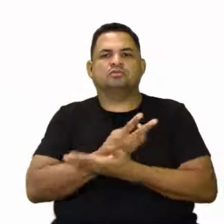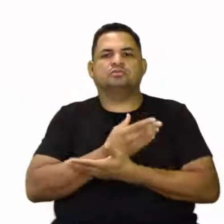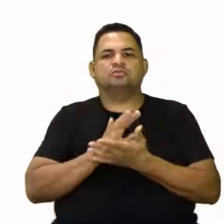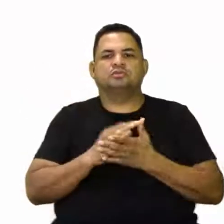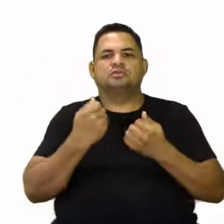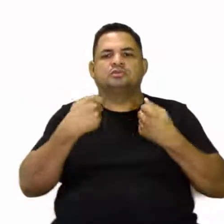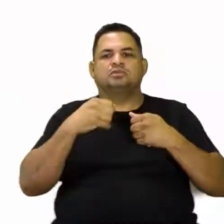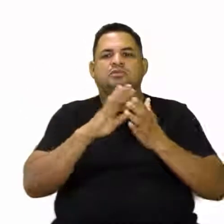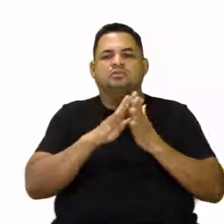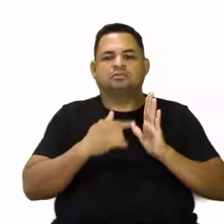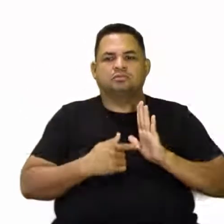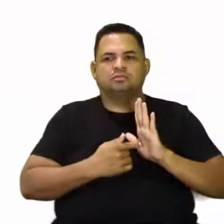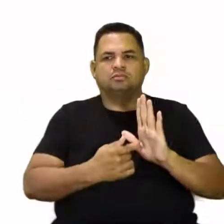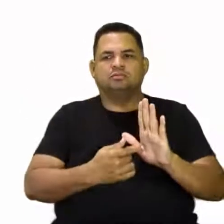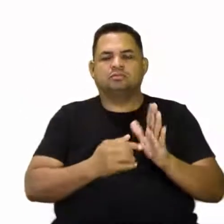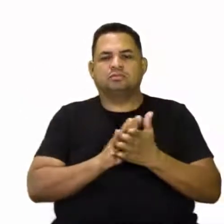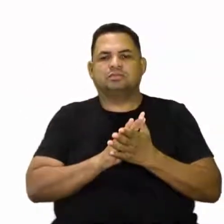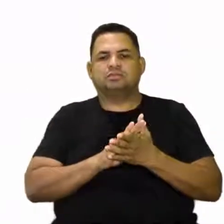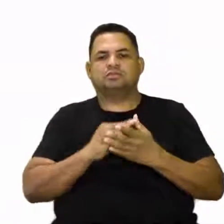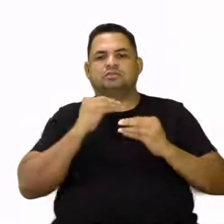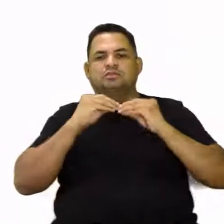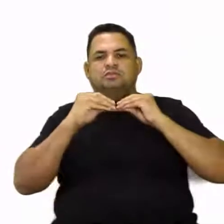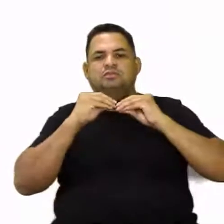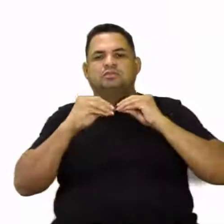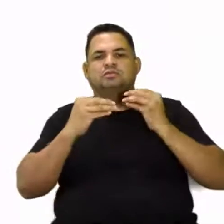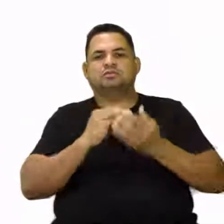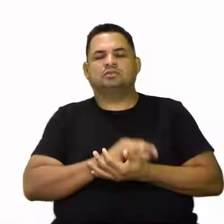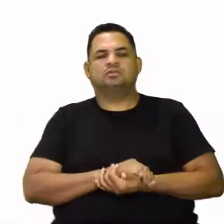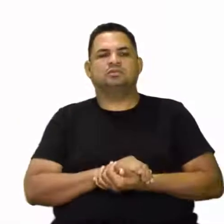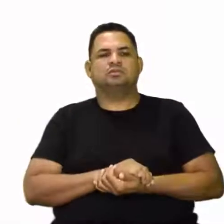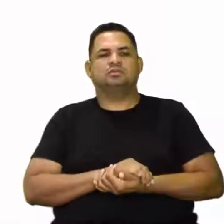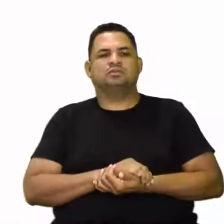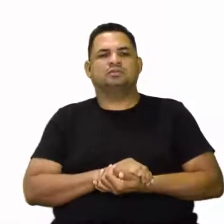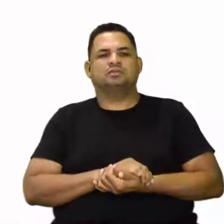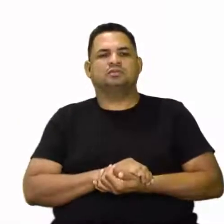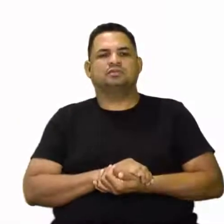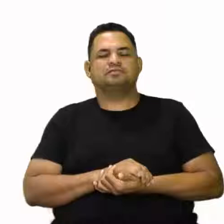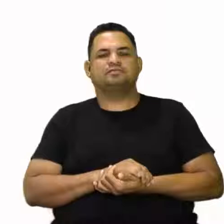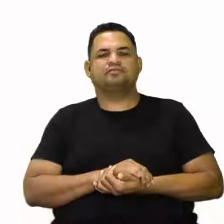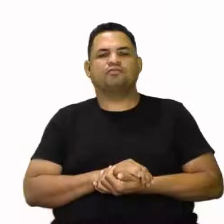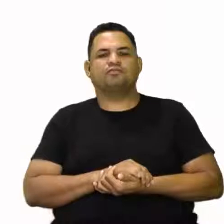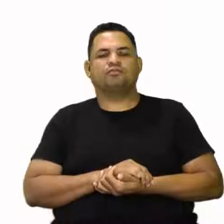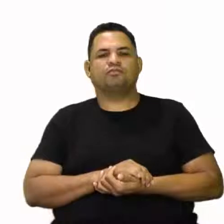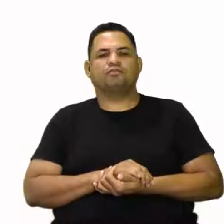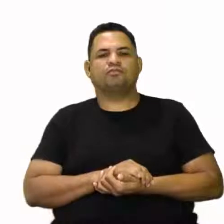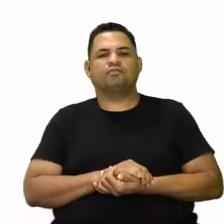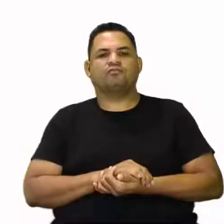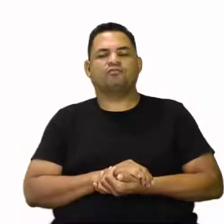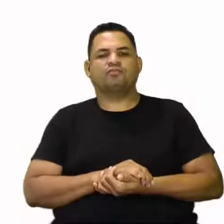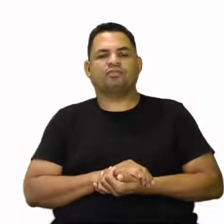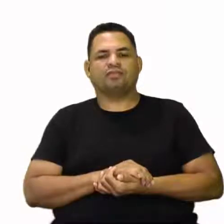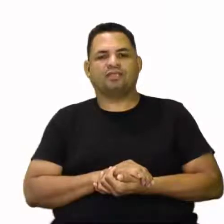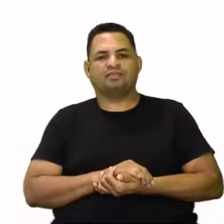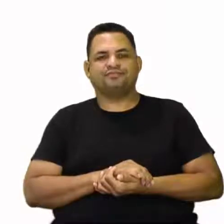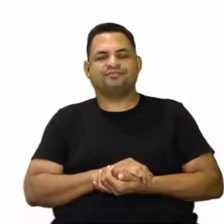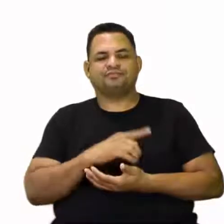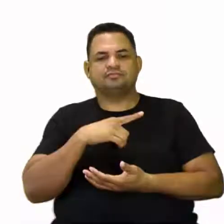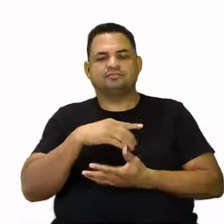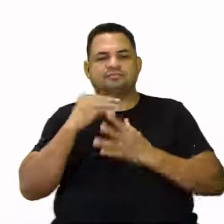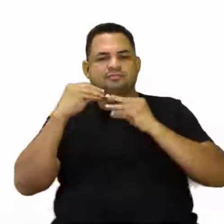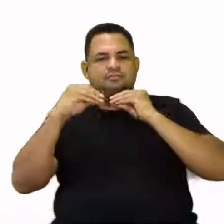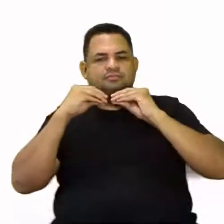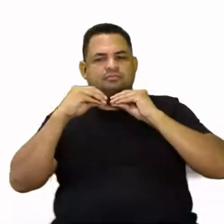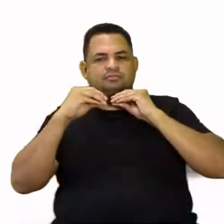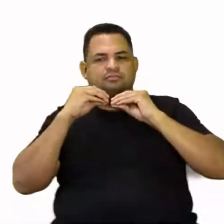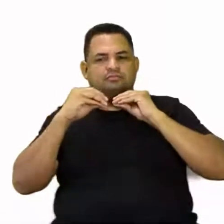podia trazer para essa novela. Olha só o que a gente trouxe para vocês. Essa novela,